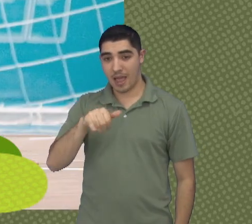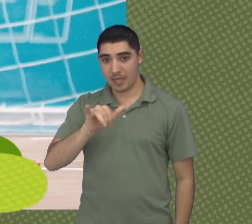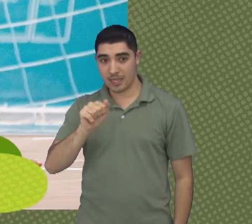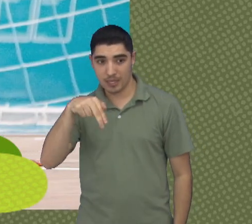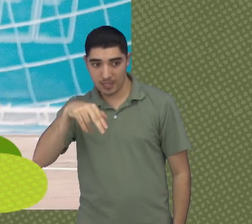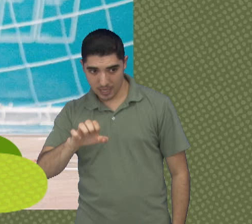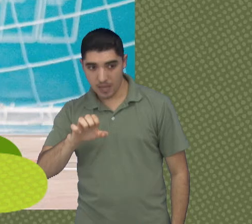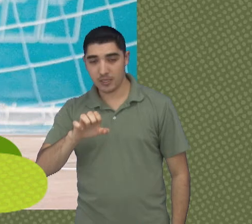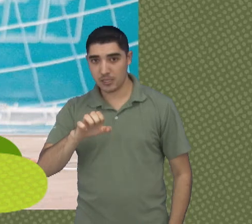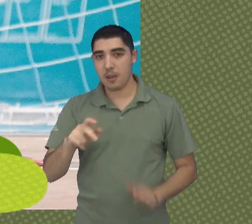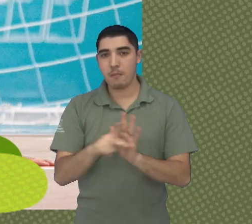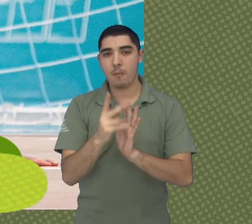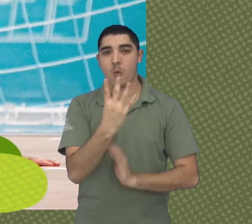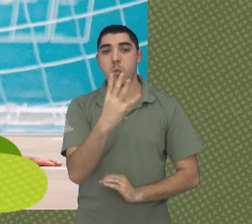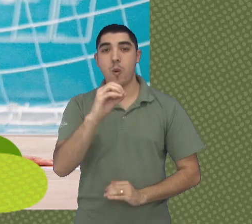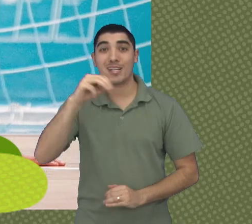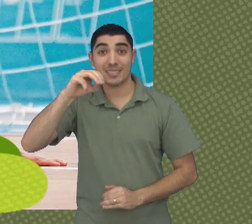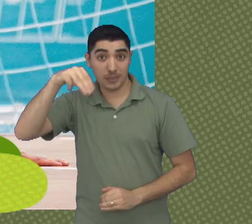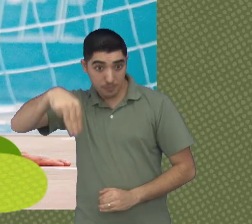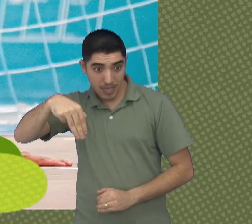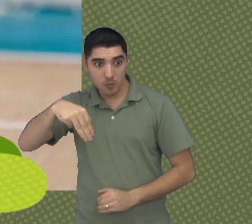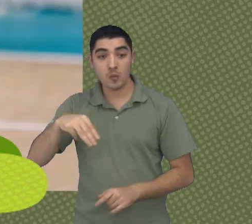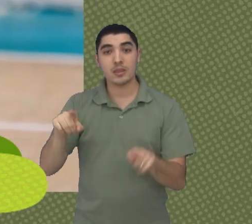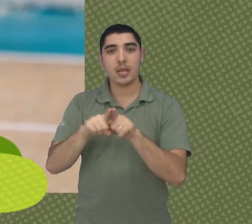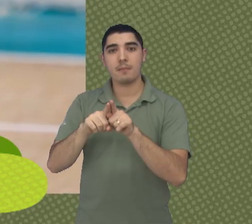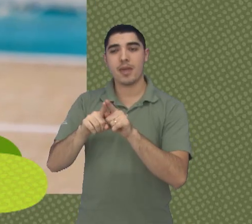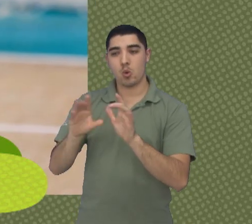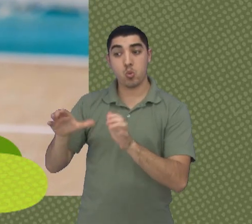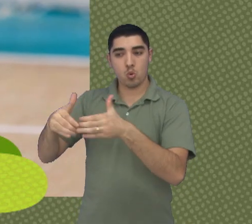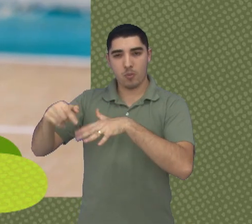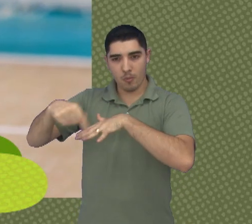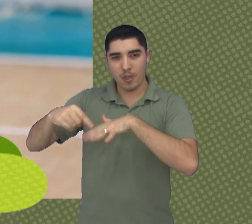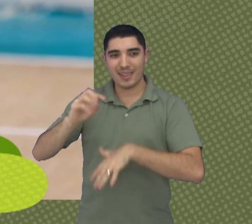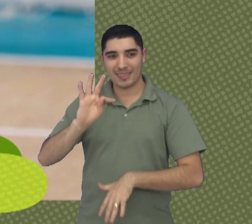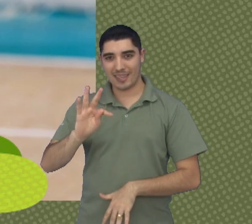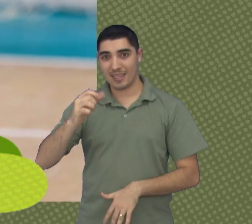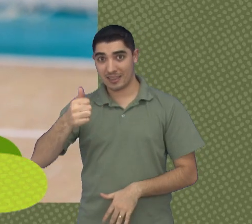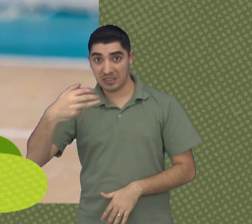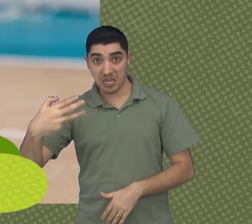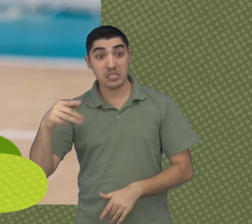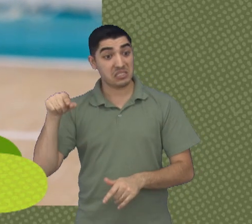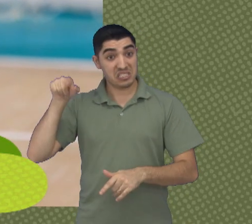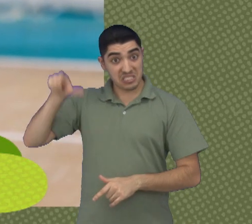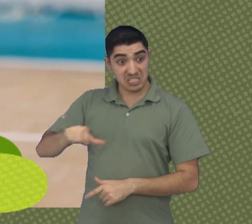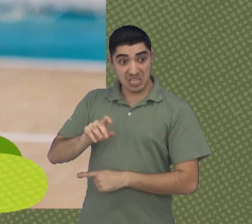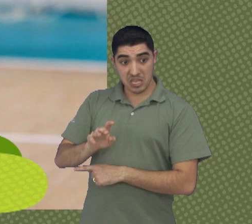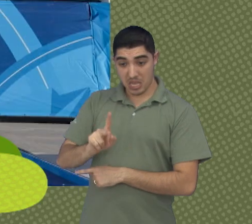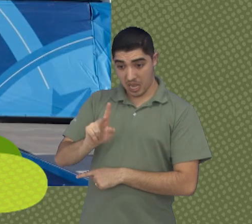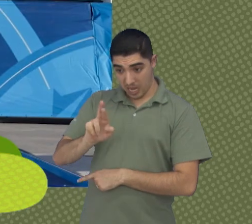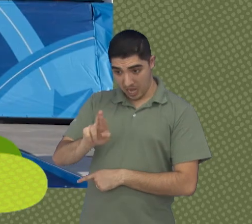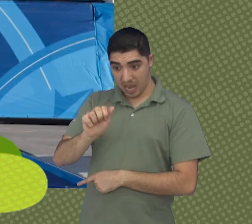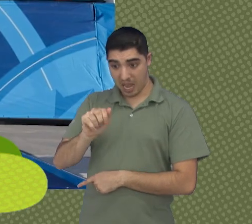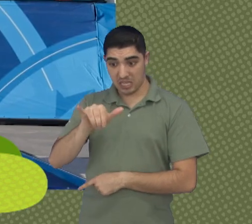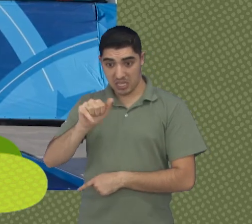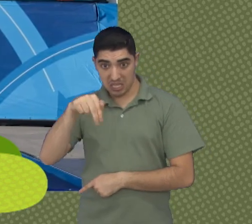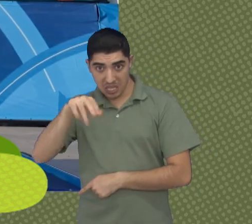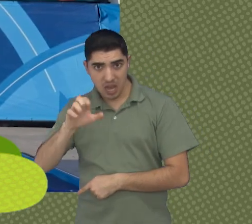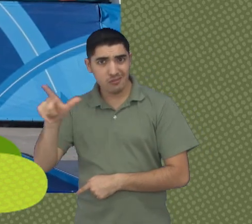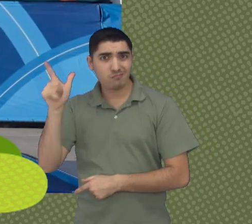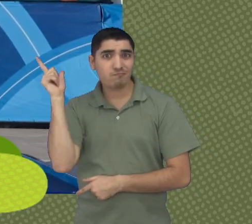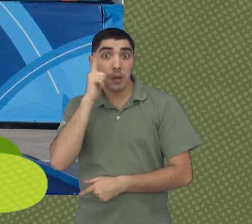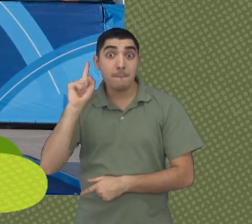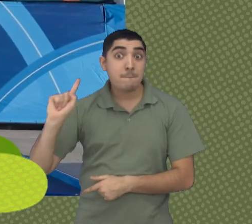da classe T13, com a quebra, inclusive, do recorde para pan-americano na prova. A gente vai mostrar aqui até